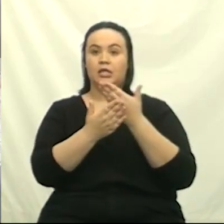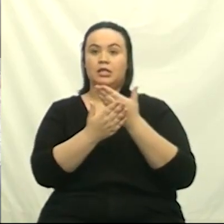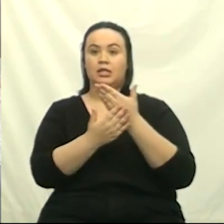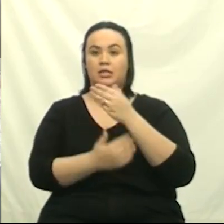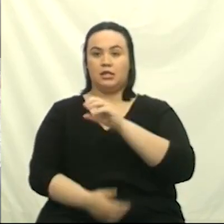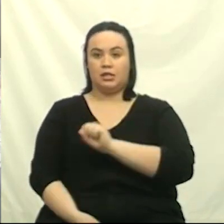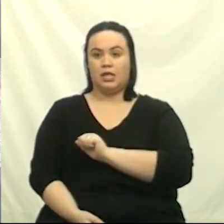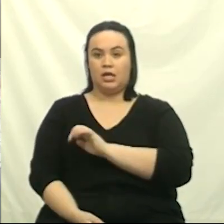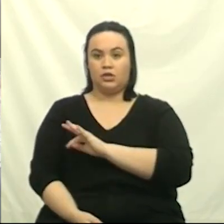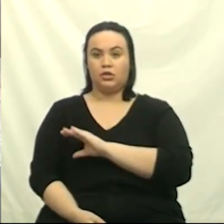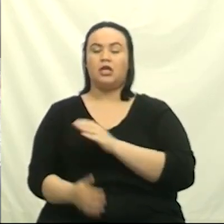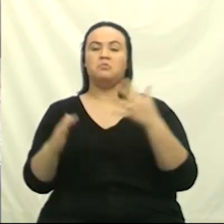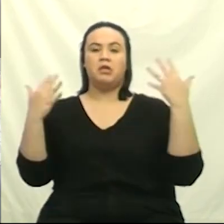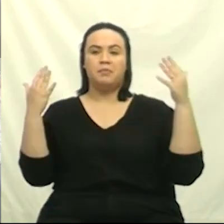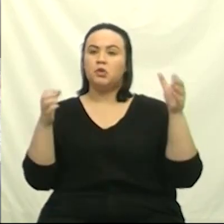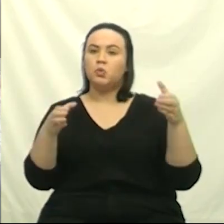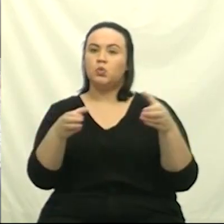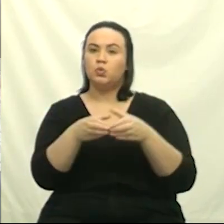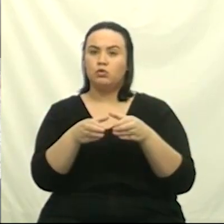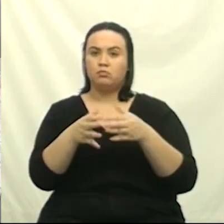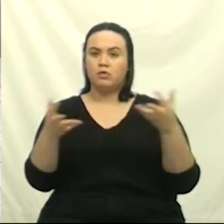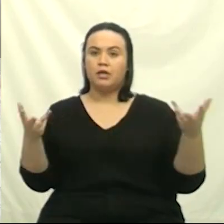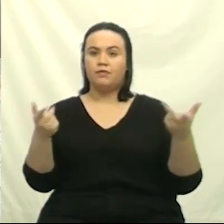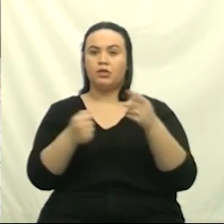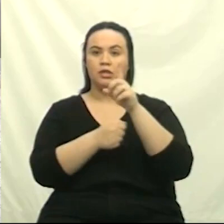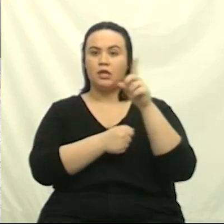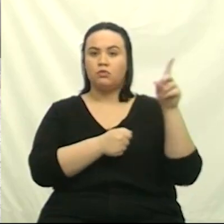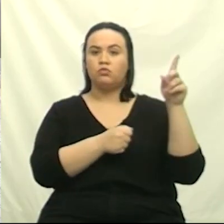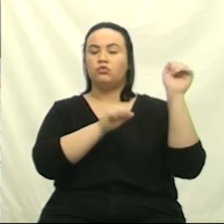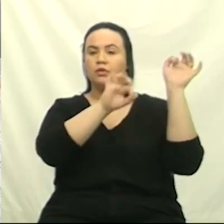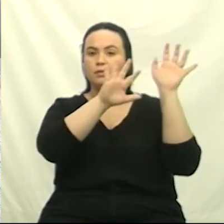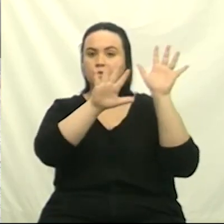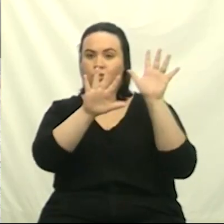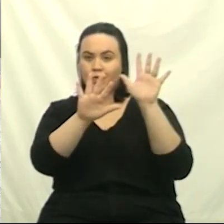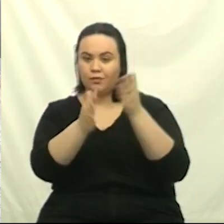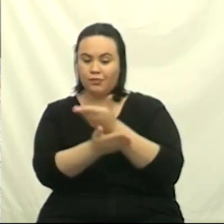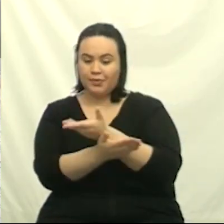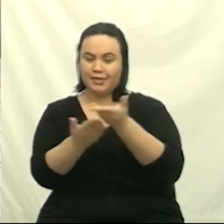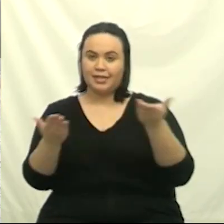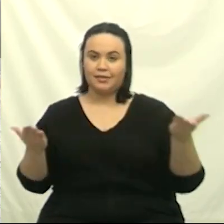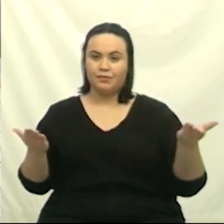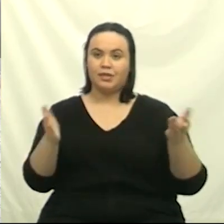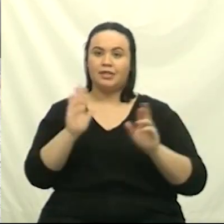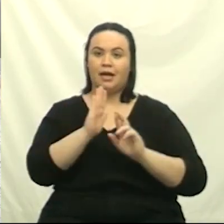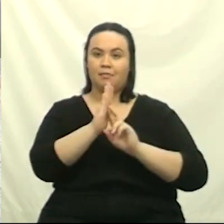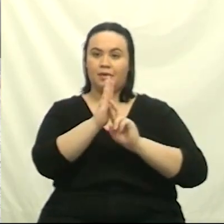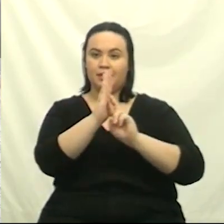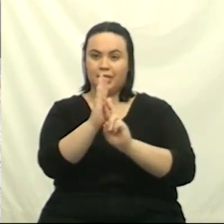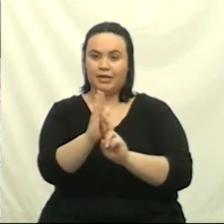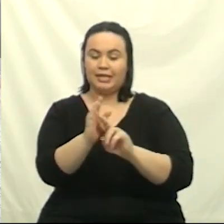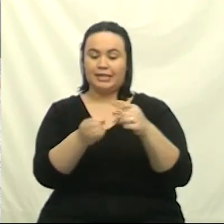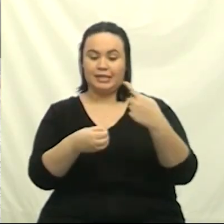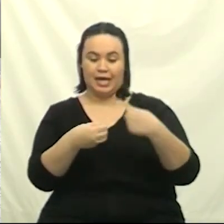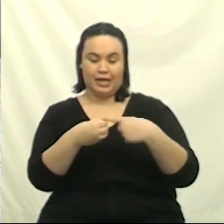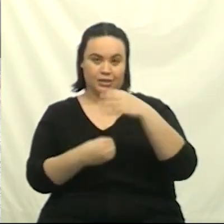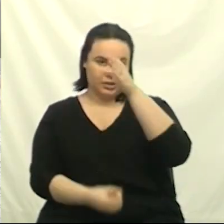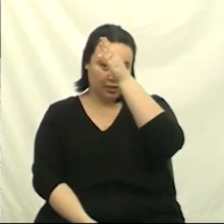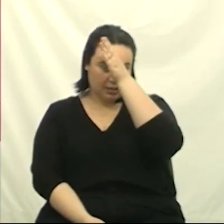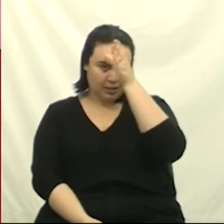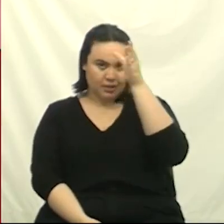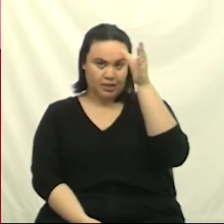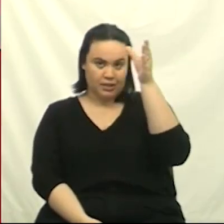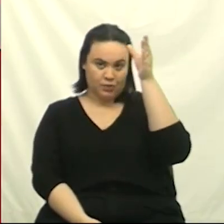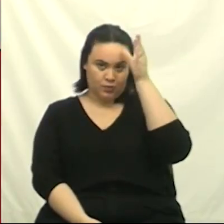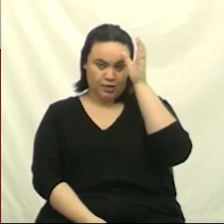parabéns juntamente com toda essa equipe e que Deus continue abençoando vocês que vocês represente a nossa cidade mas o nosso